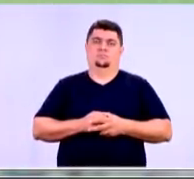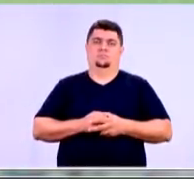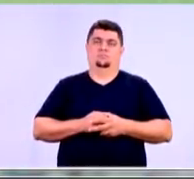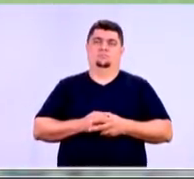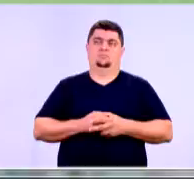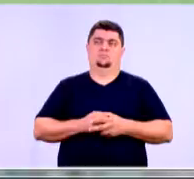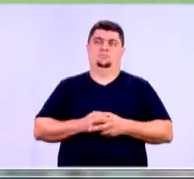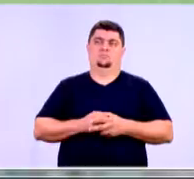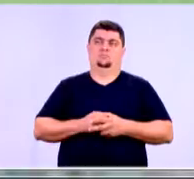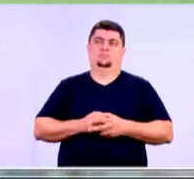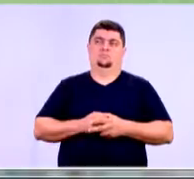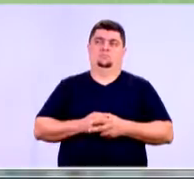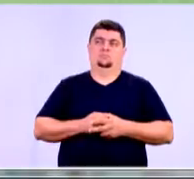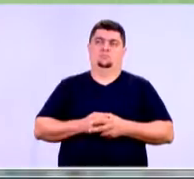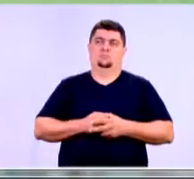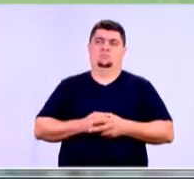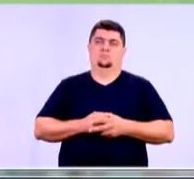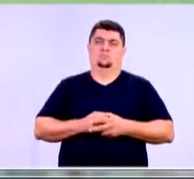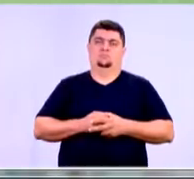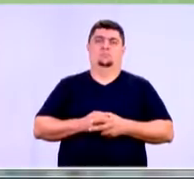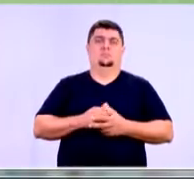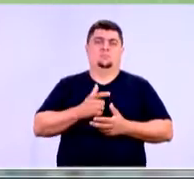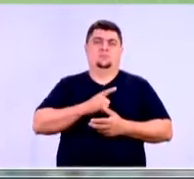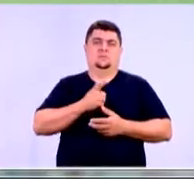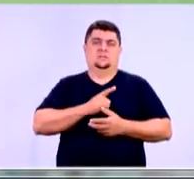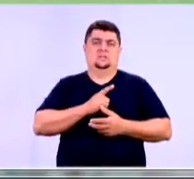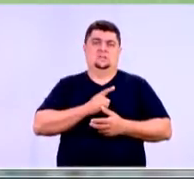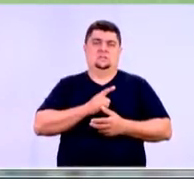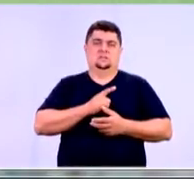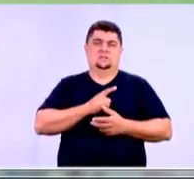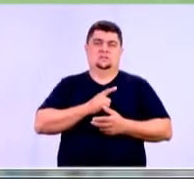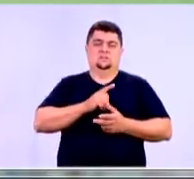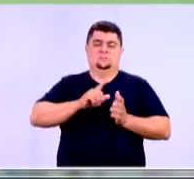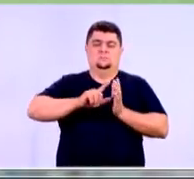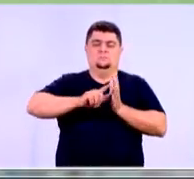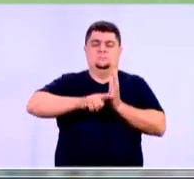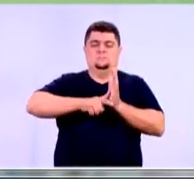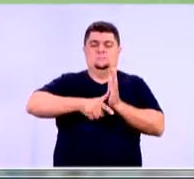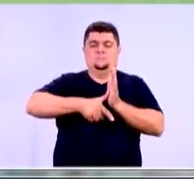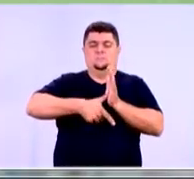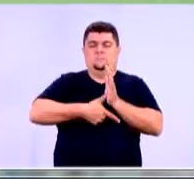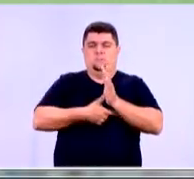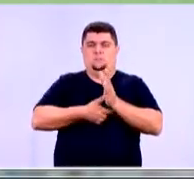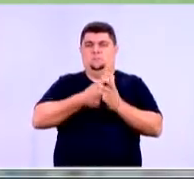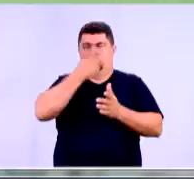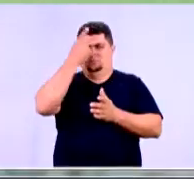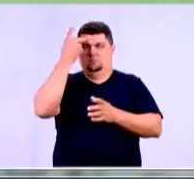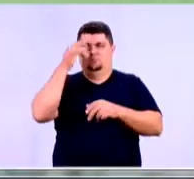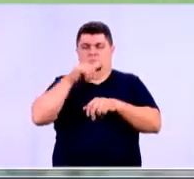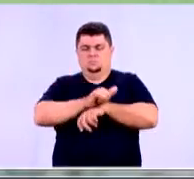Opa. Ele tem tido uma taxa de inadimplência